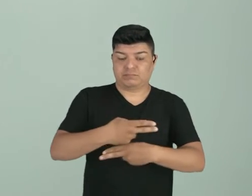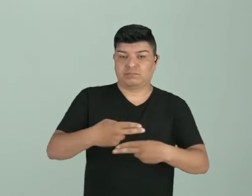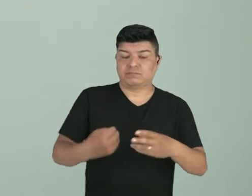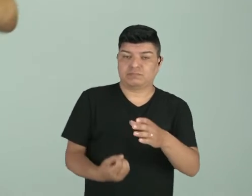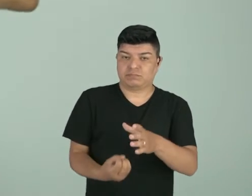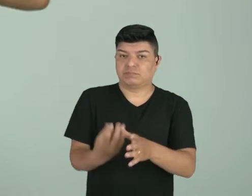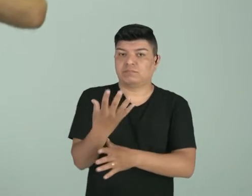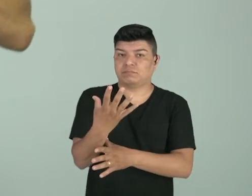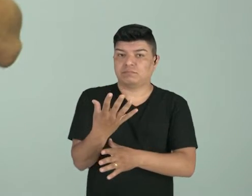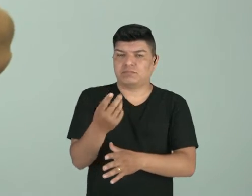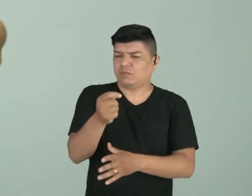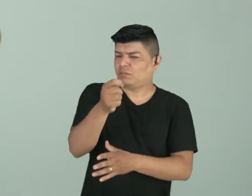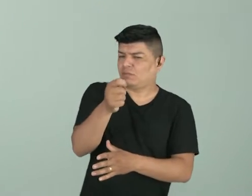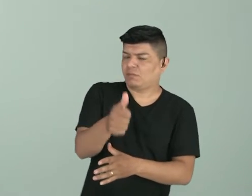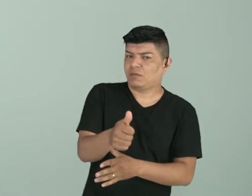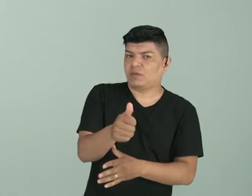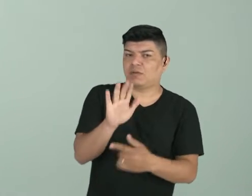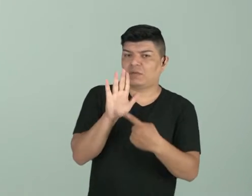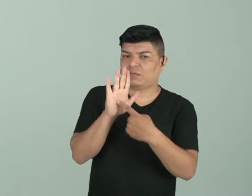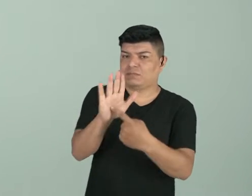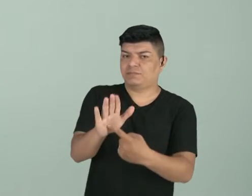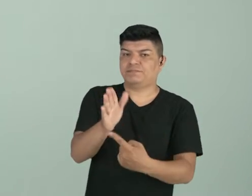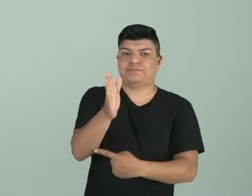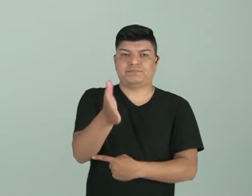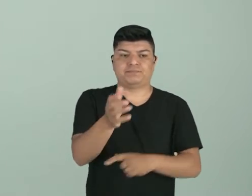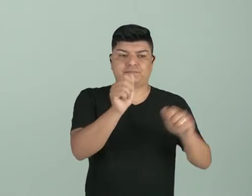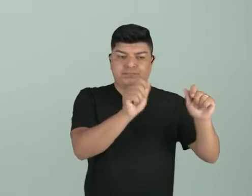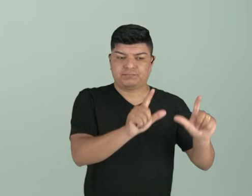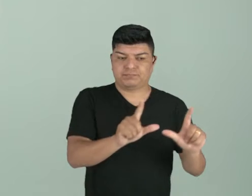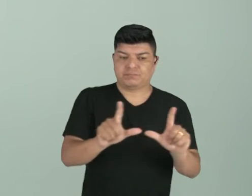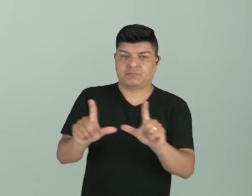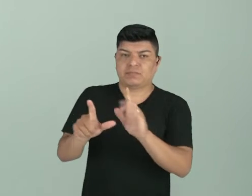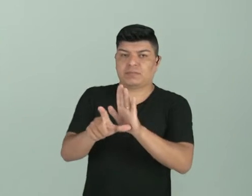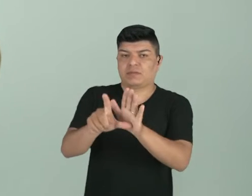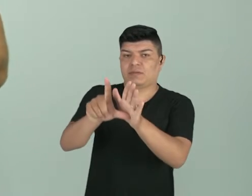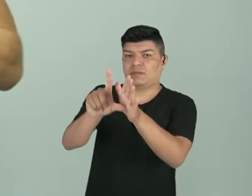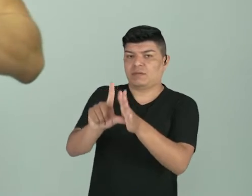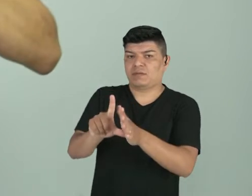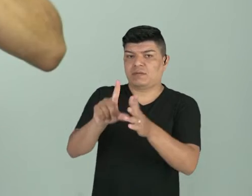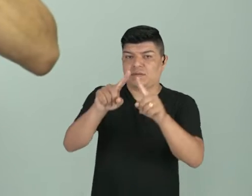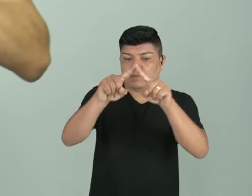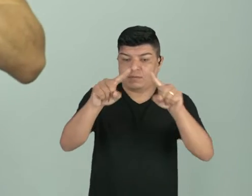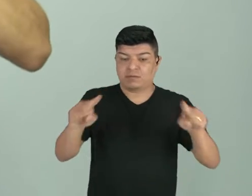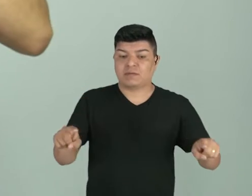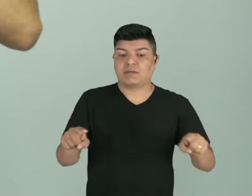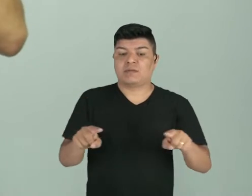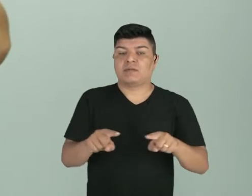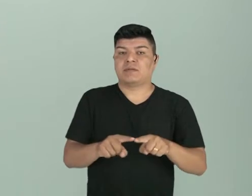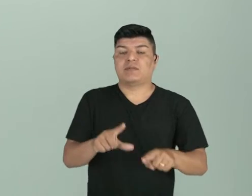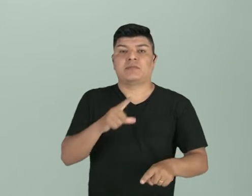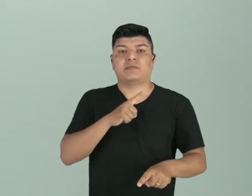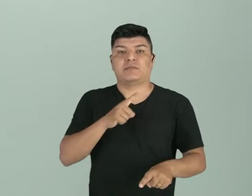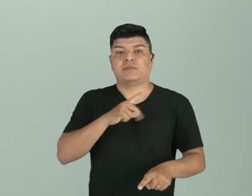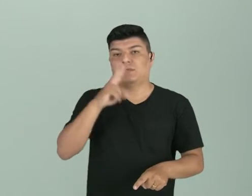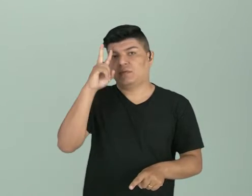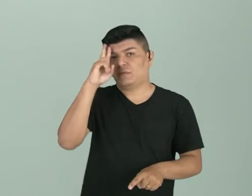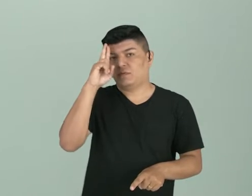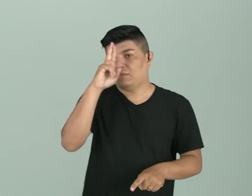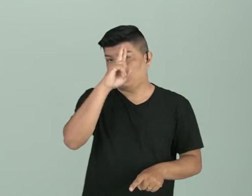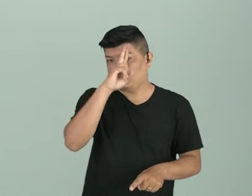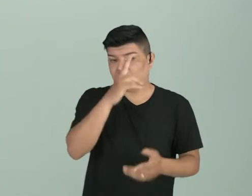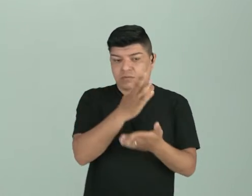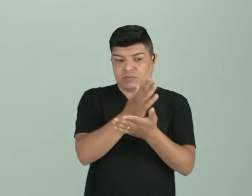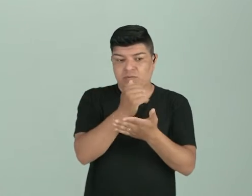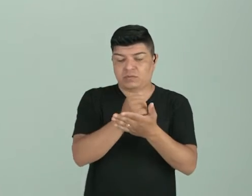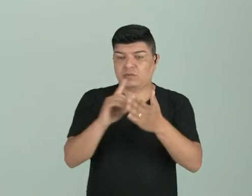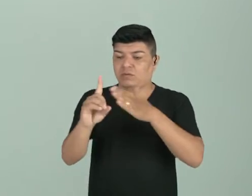produção, que é bem um pouco o que foi apresentado no slide anterior com aquele triângulo, nós temos historicamente a